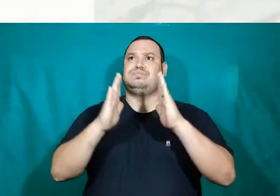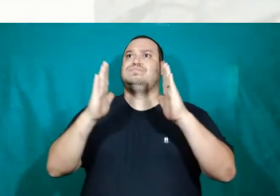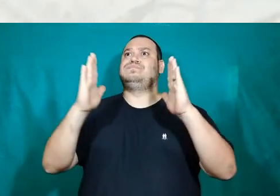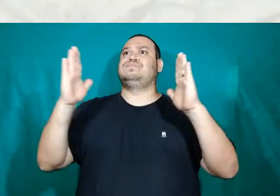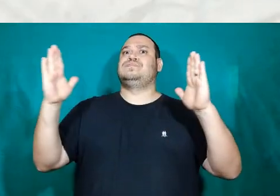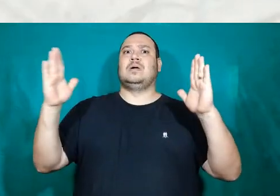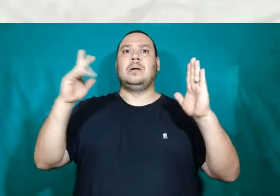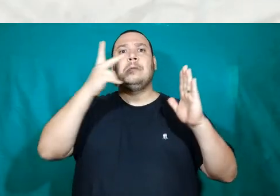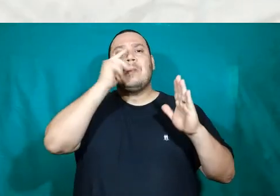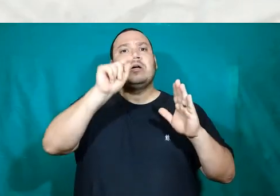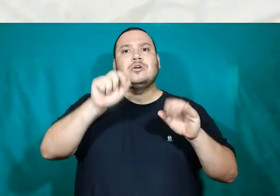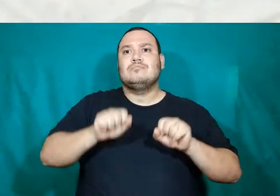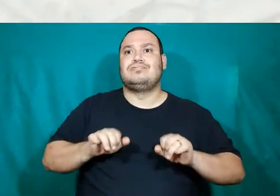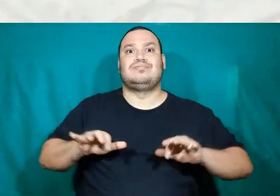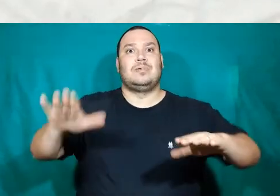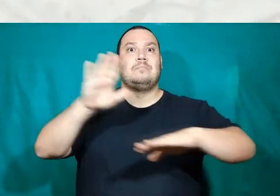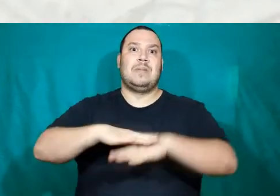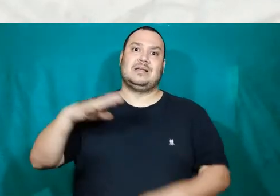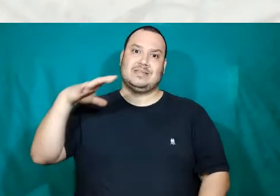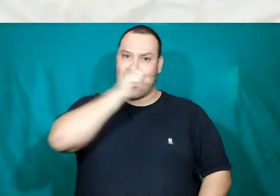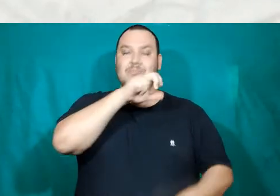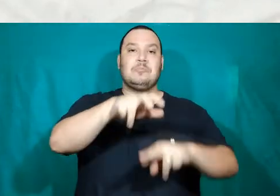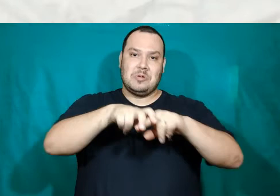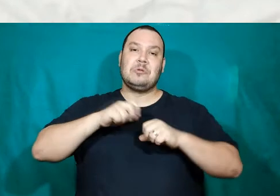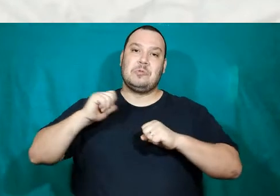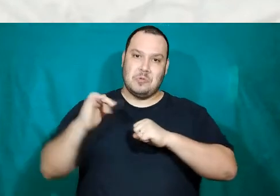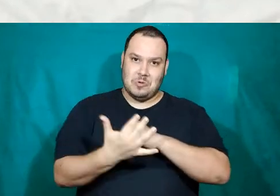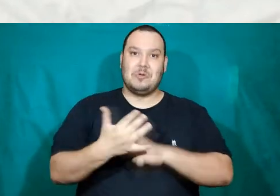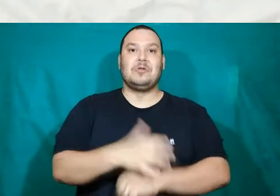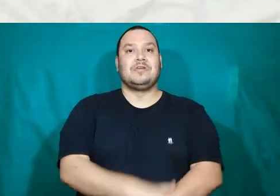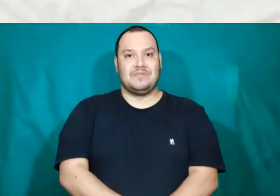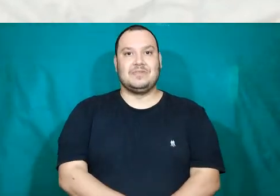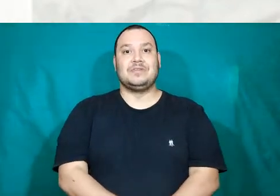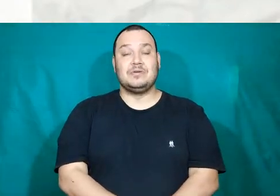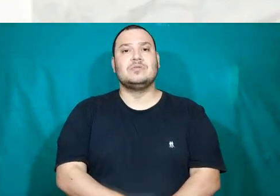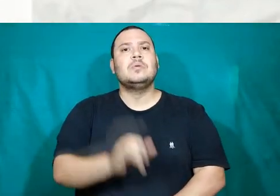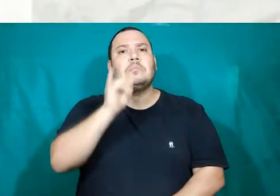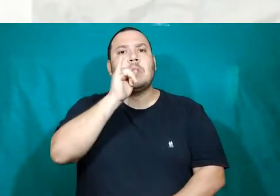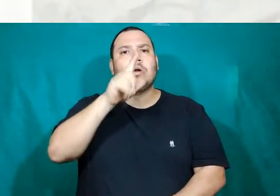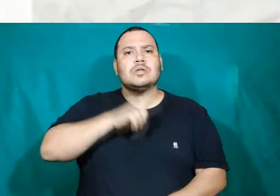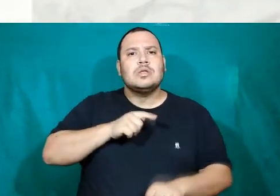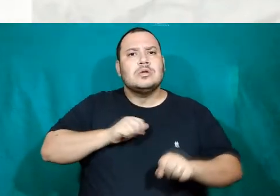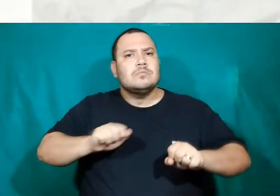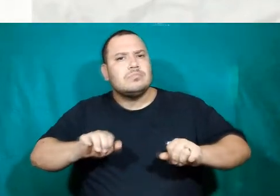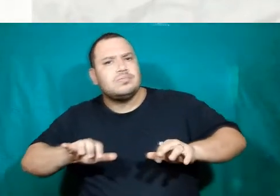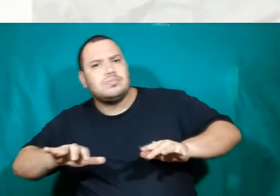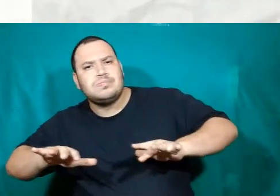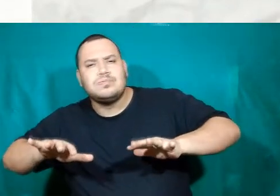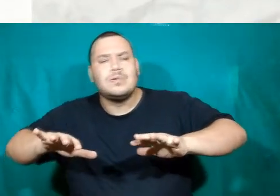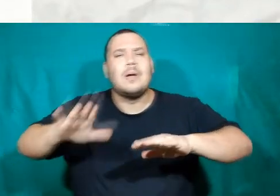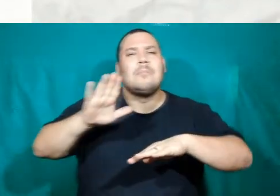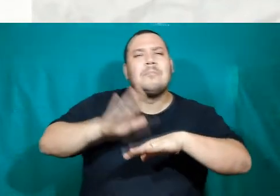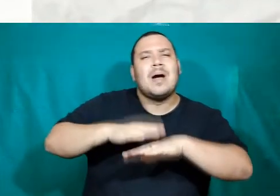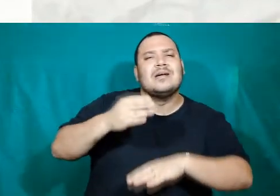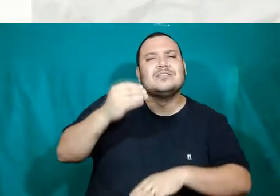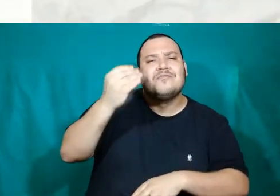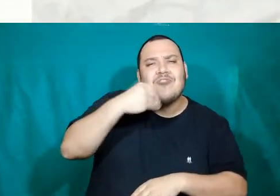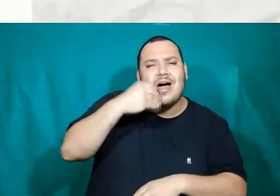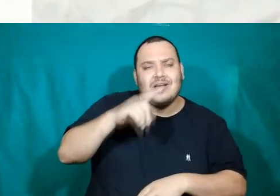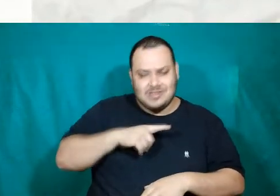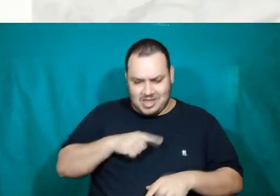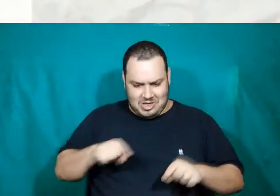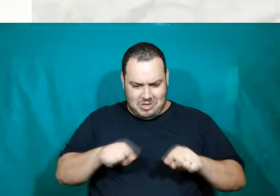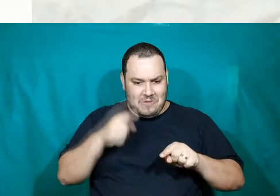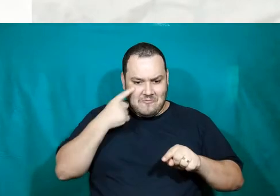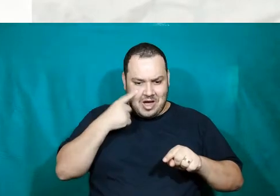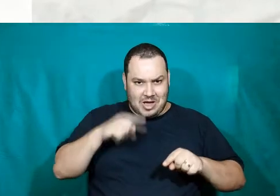Caso o seu espalhamento se dê de forma mais lenta, sua base fica mais alongada e a curva fica menor, por haver uma maior